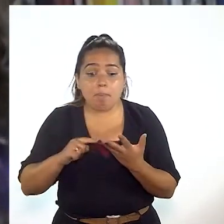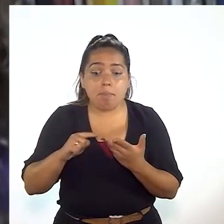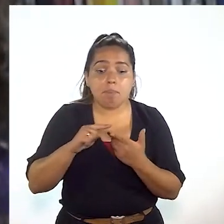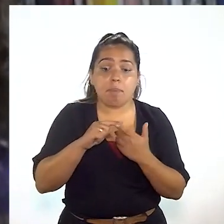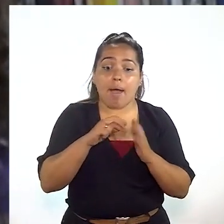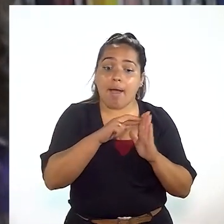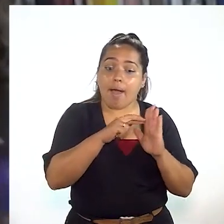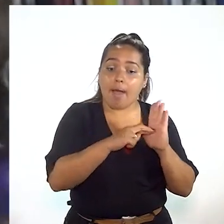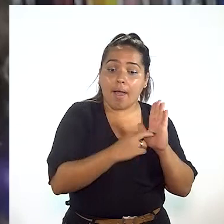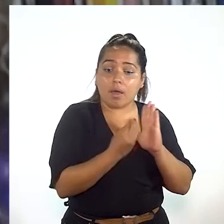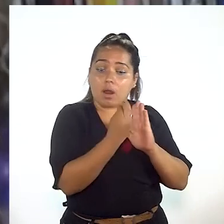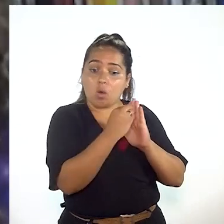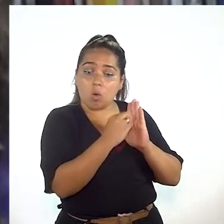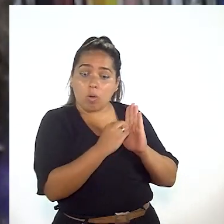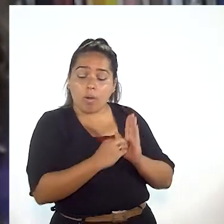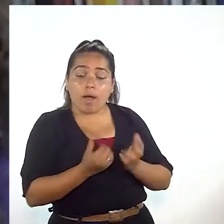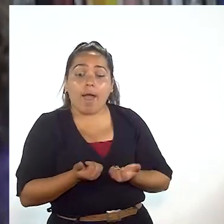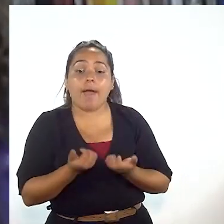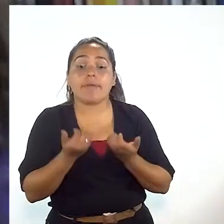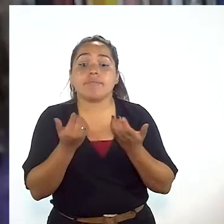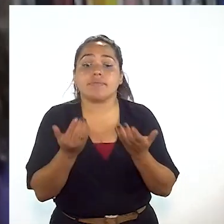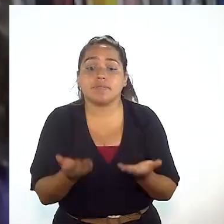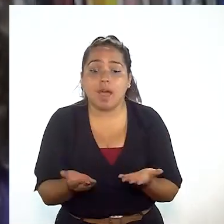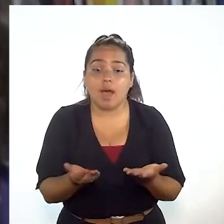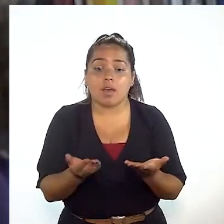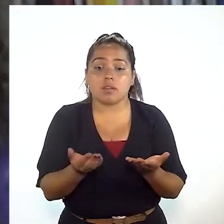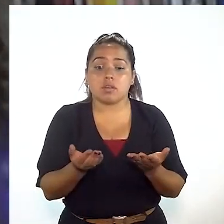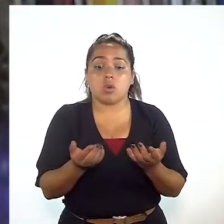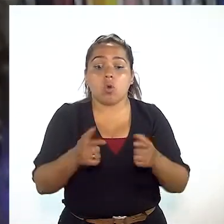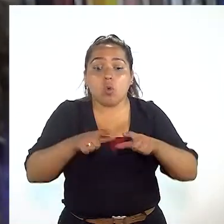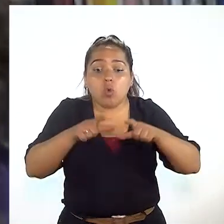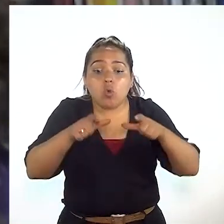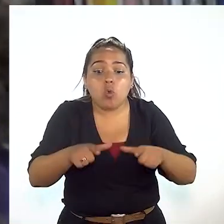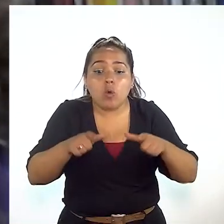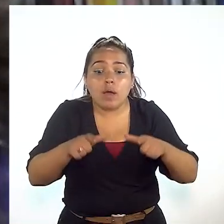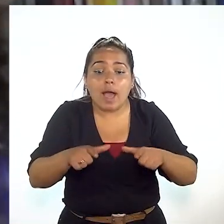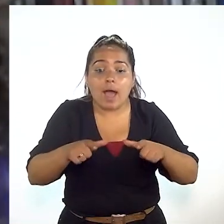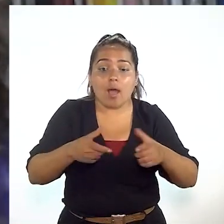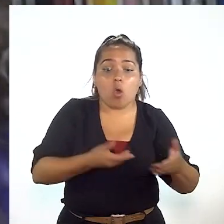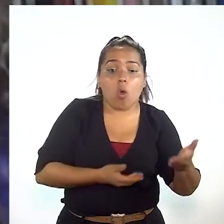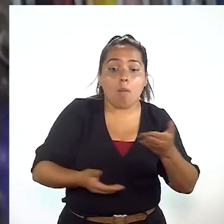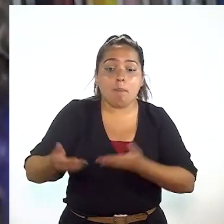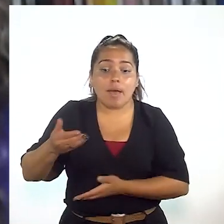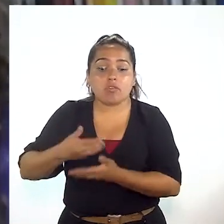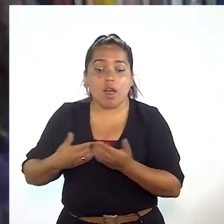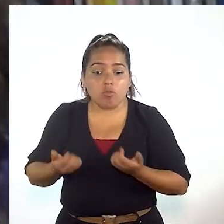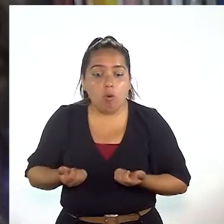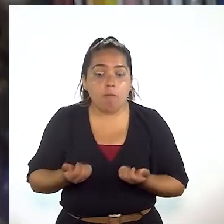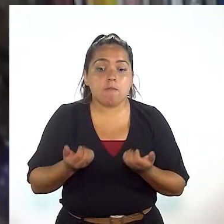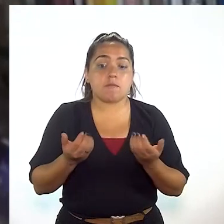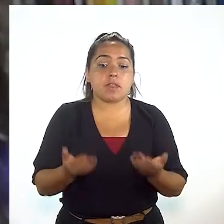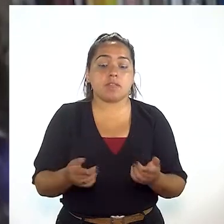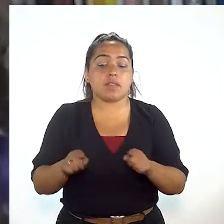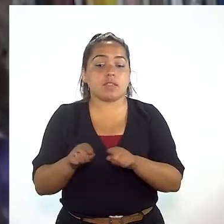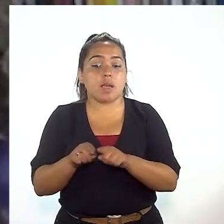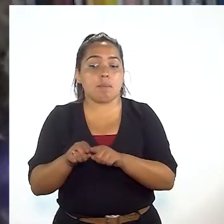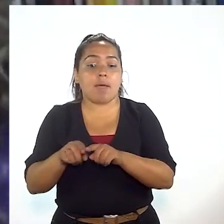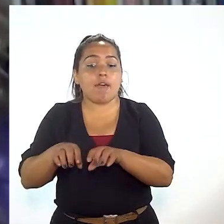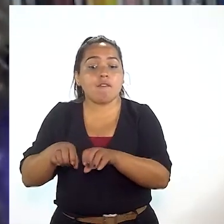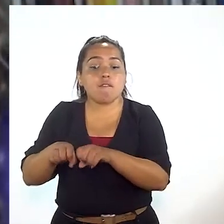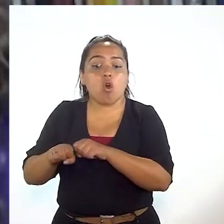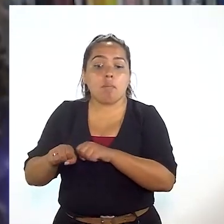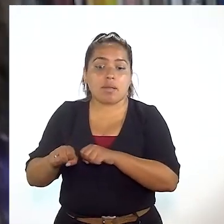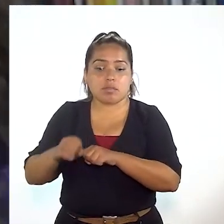o Moinho chega com essa proposta, realmente, de oferecer esse ambiente compartilhável e de oferecer essa oportunidade